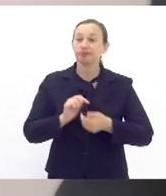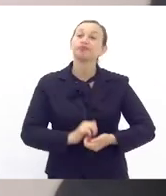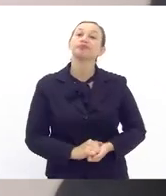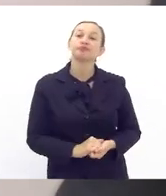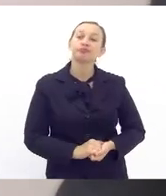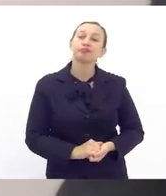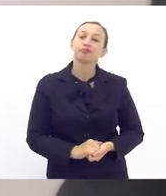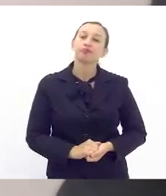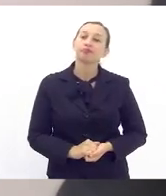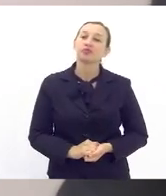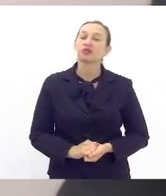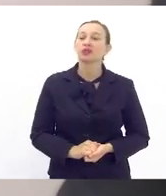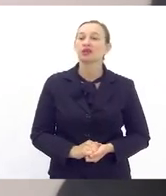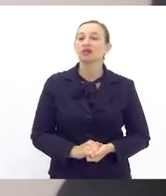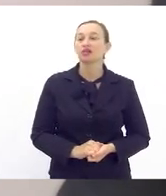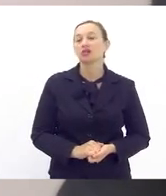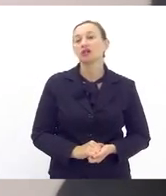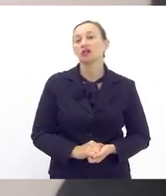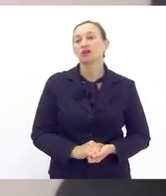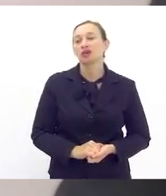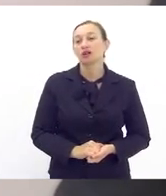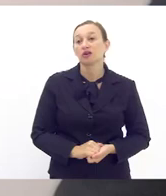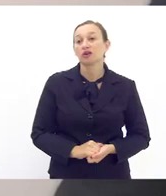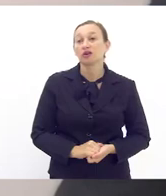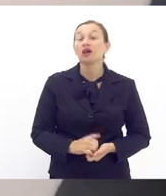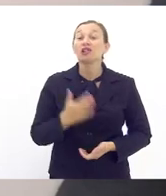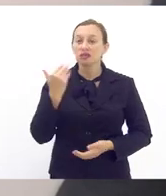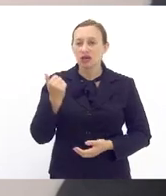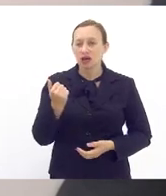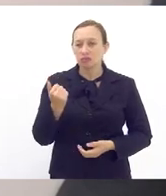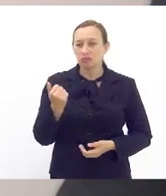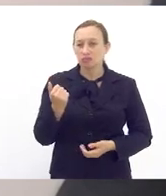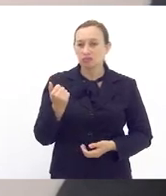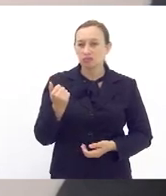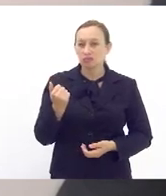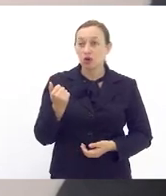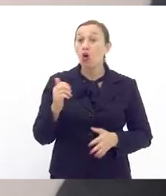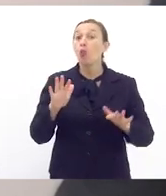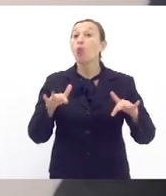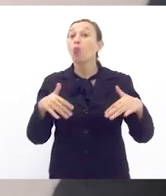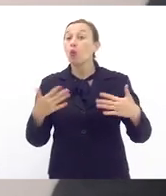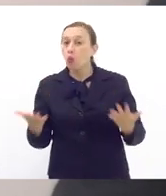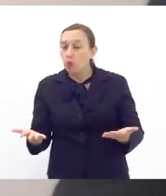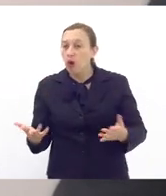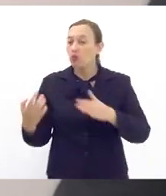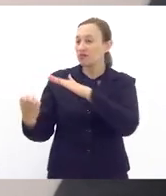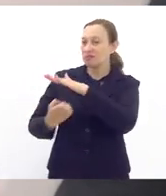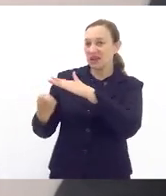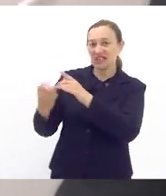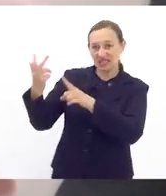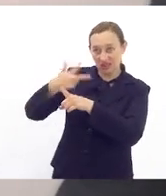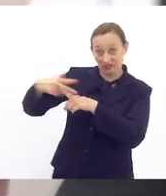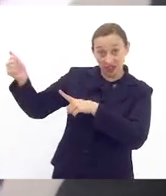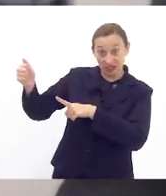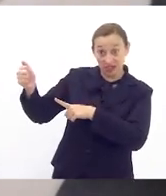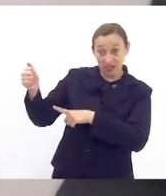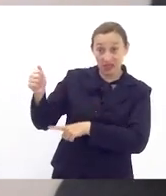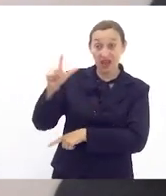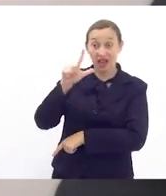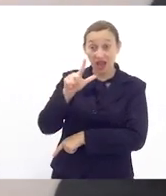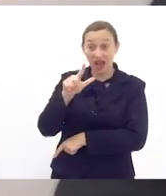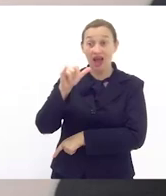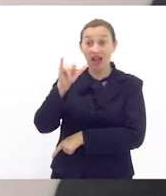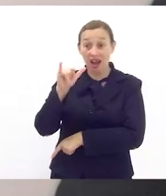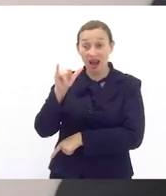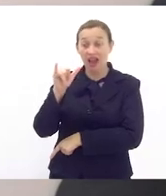como fonte reclama aqui sabe qual empresa que ganha a light é tá aqui ó